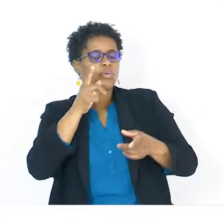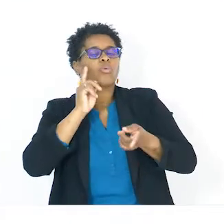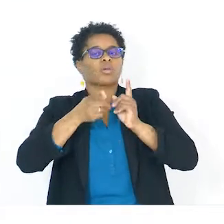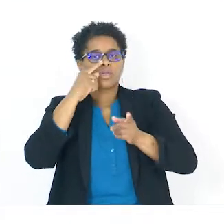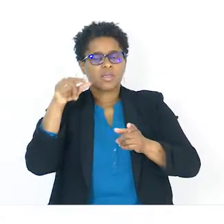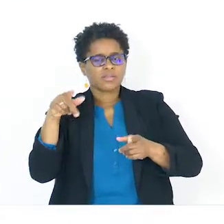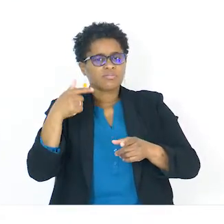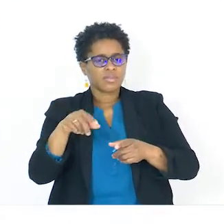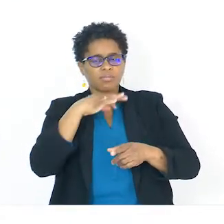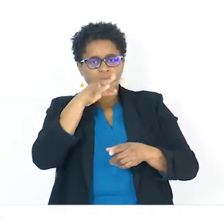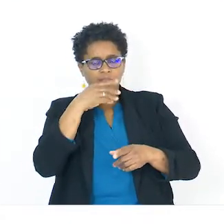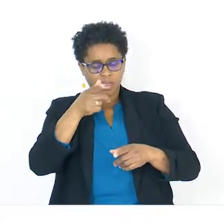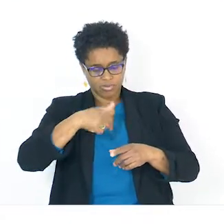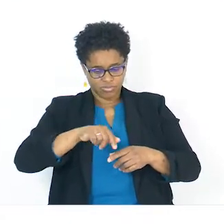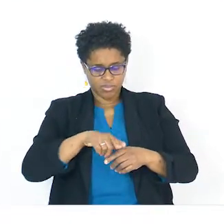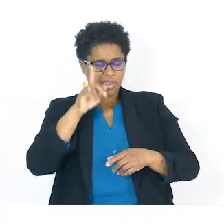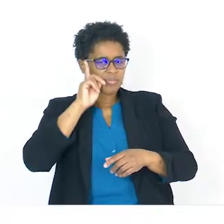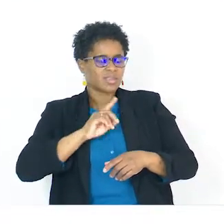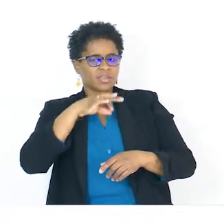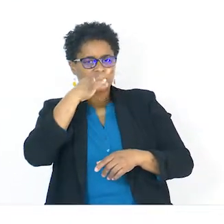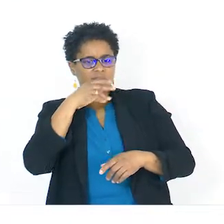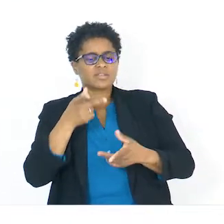contar. A menina Dirce diz o